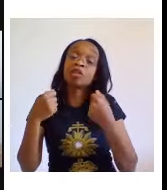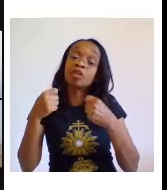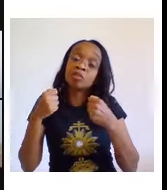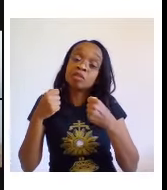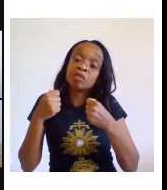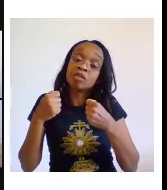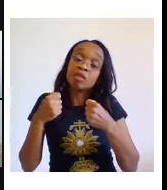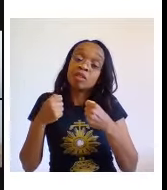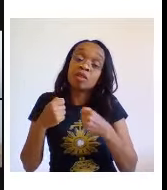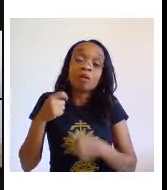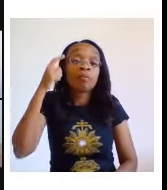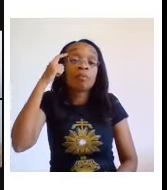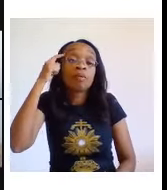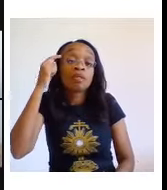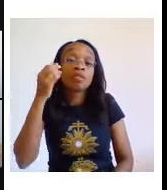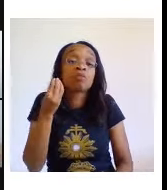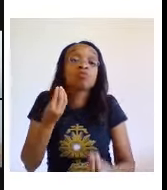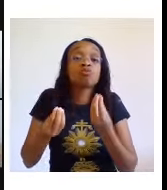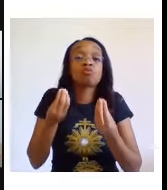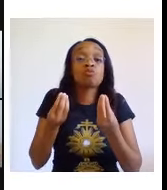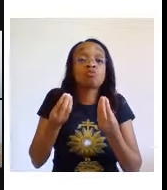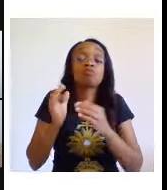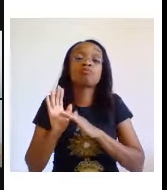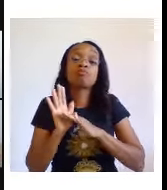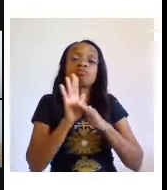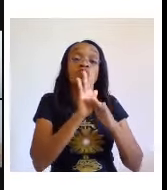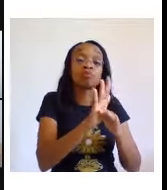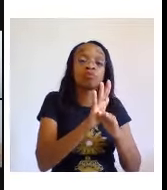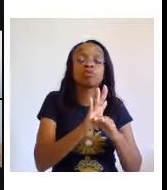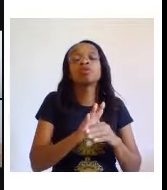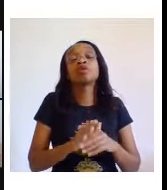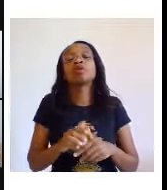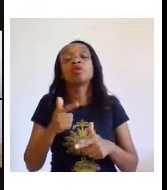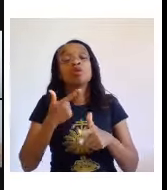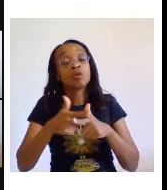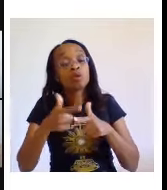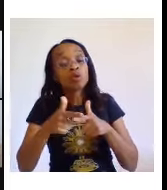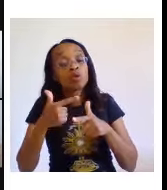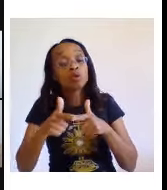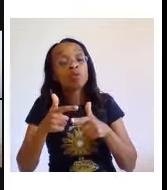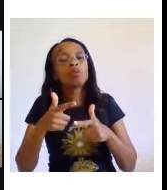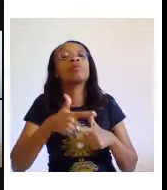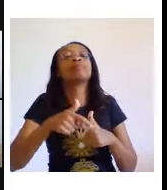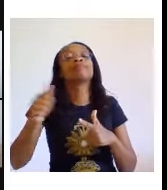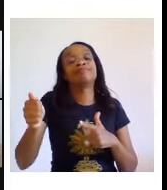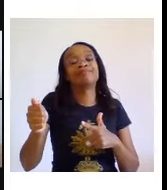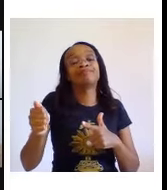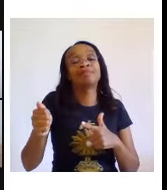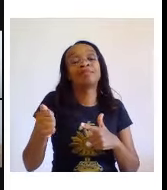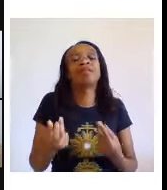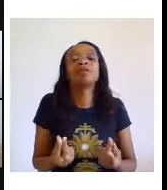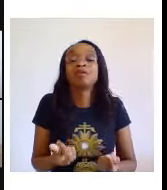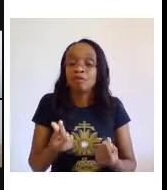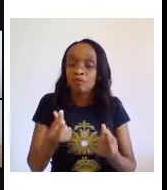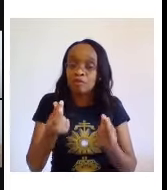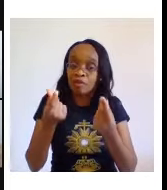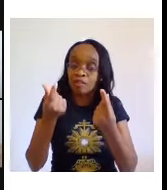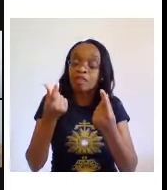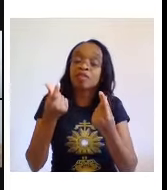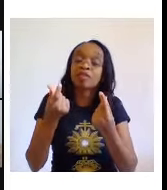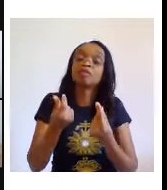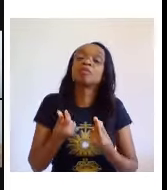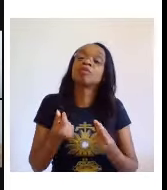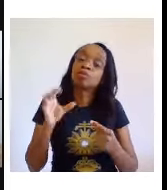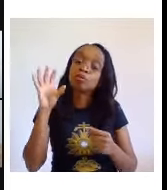adaptação e estruturas resilientes para lidar com esse problema. Então, é um tema questão do financiamento climático,